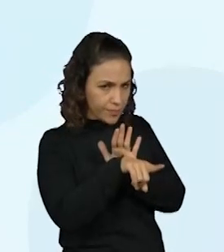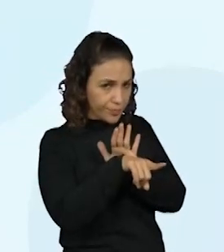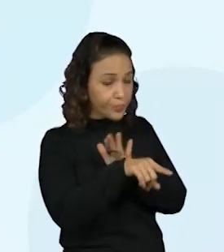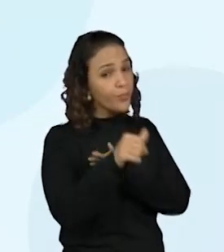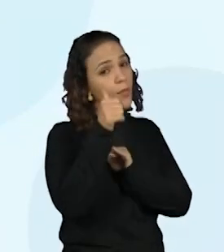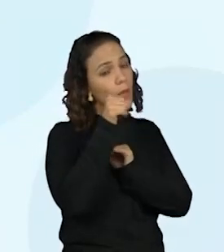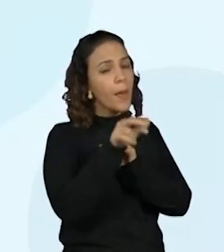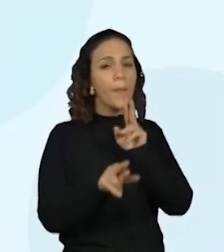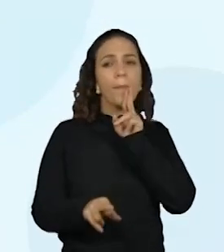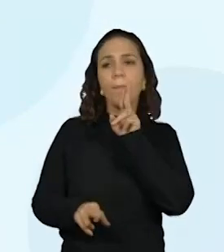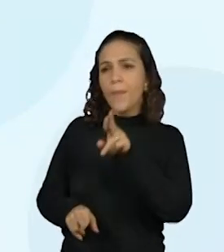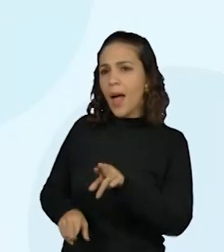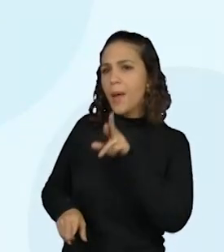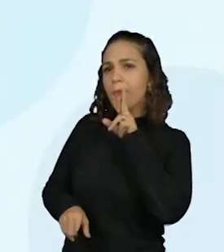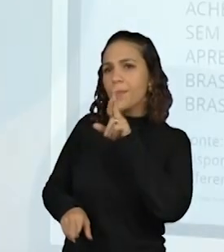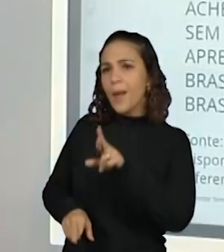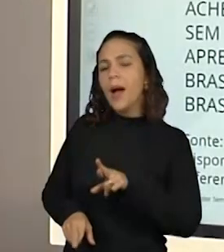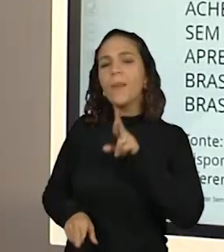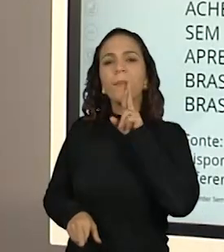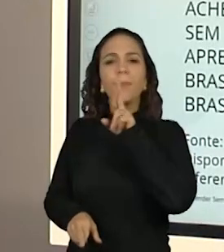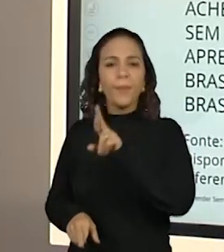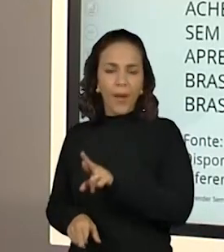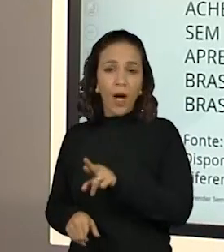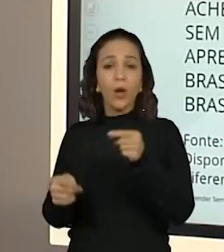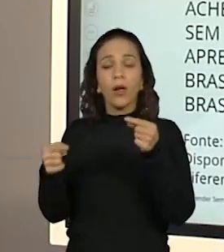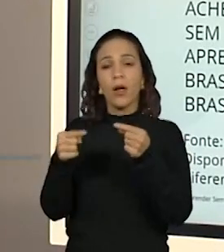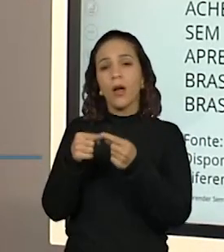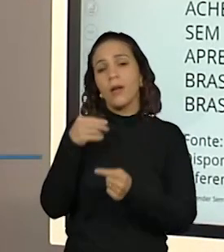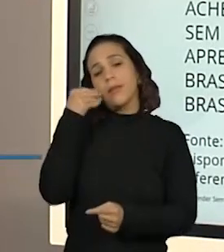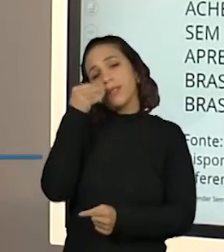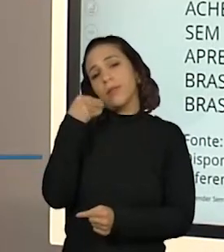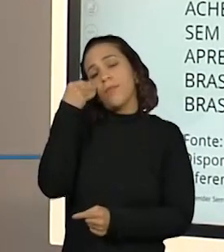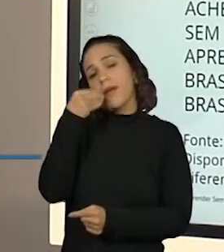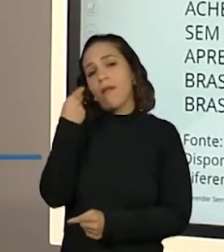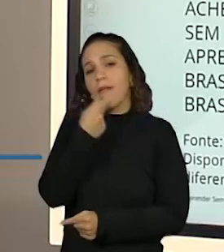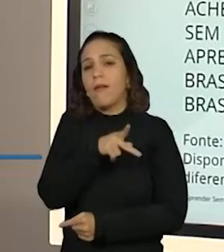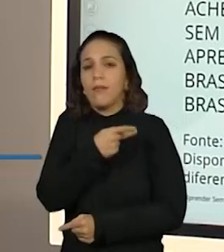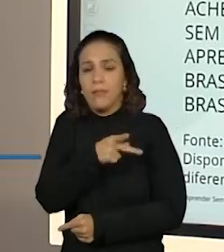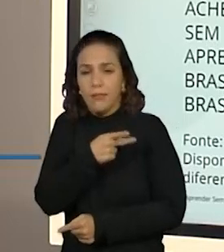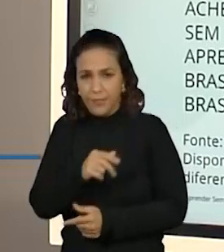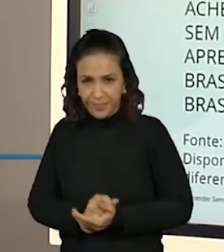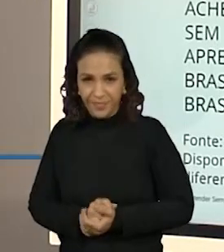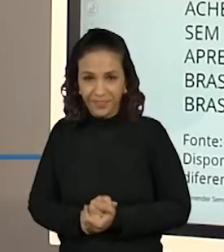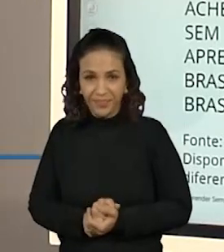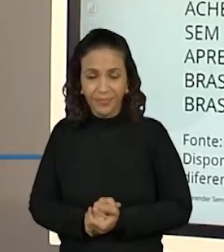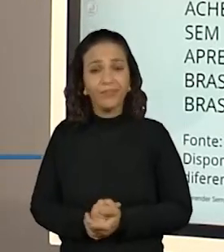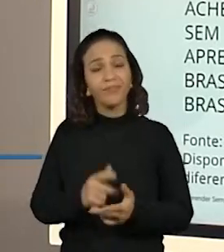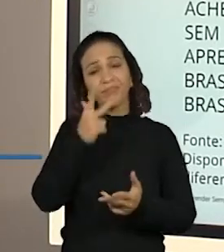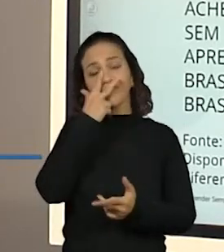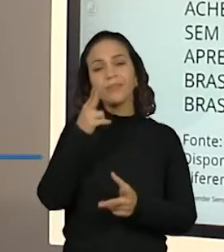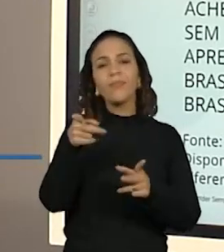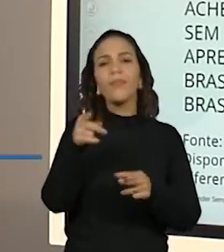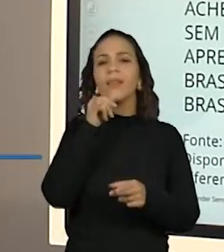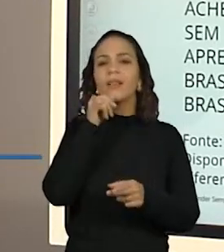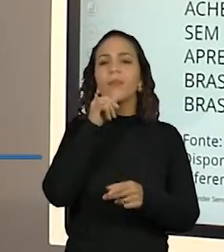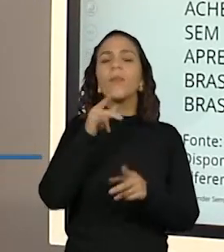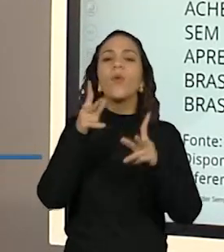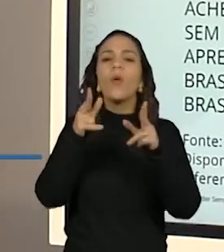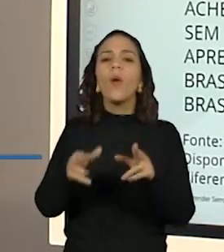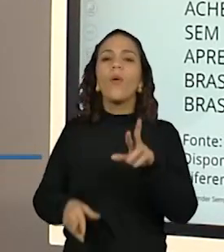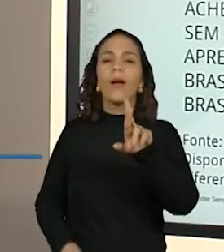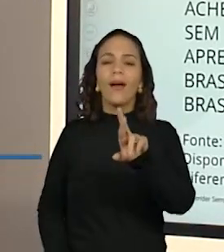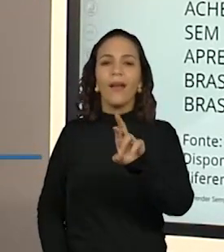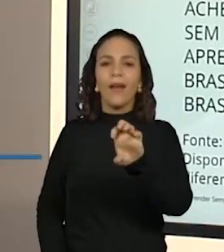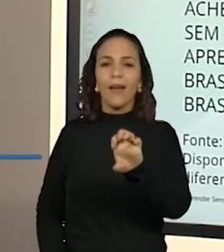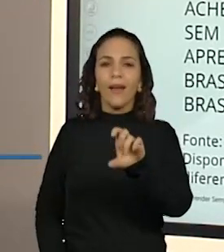coisas. Gazal responde de acordo com a sua experiência. Isso nos lembra um pouco o relato pessoal, vocês não acham? Ela conta